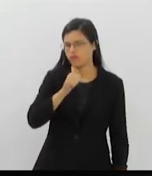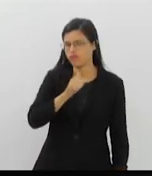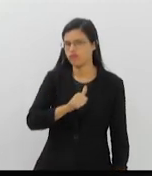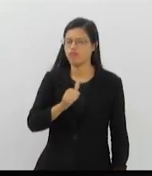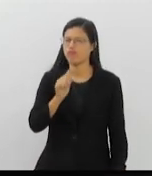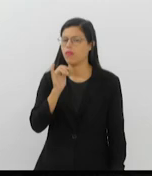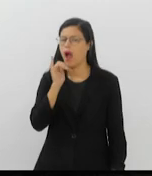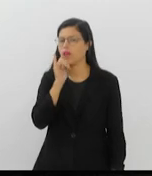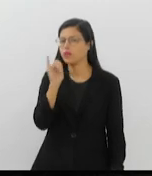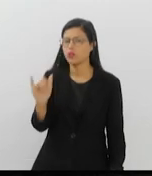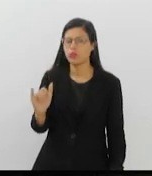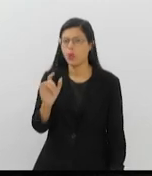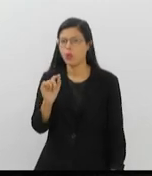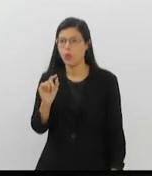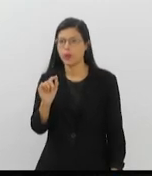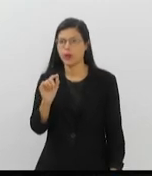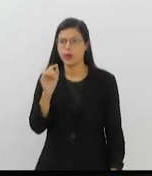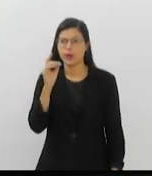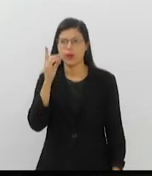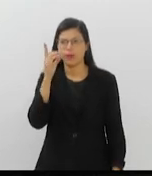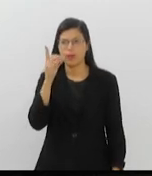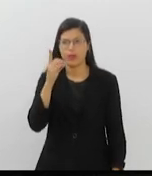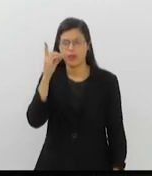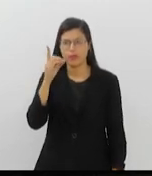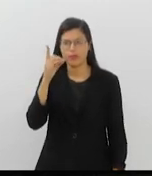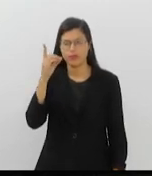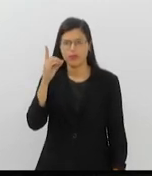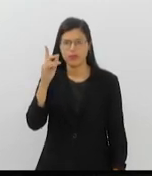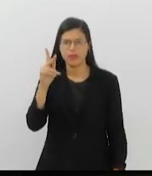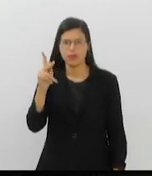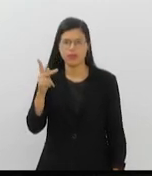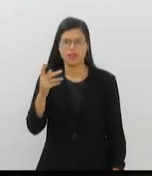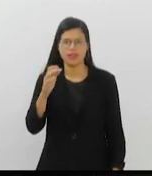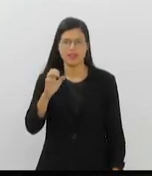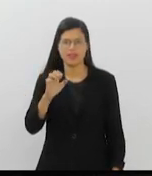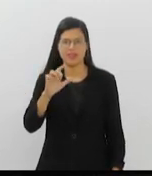recado deputada Hell kit de